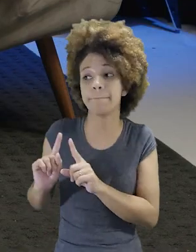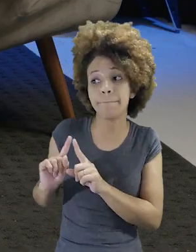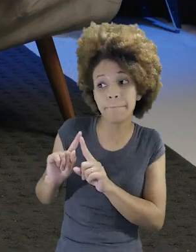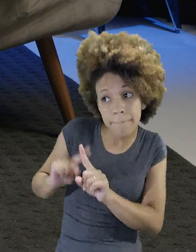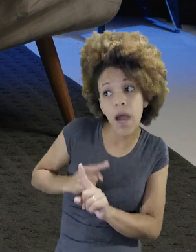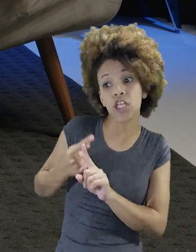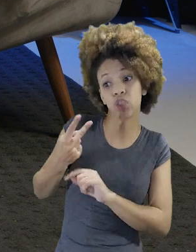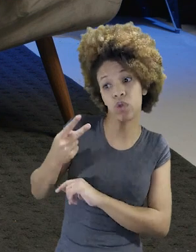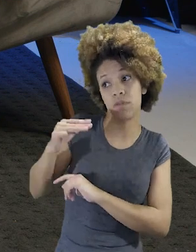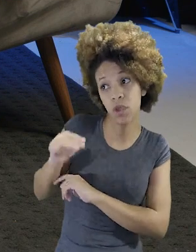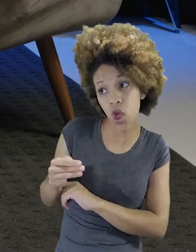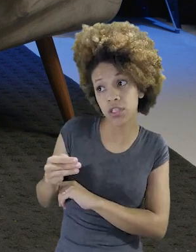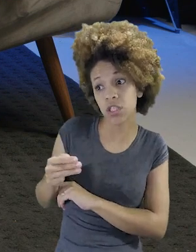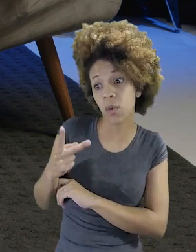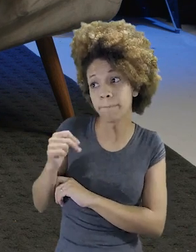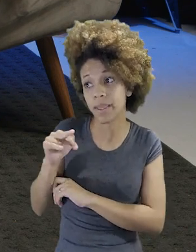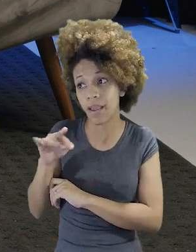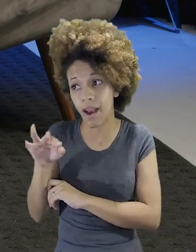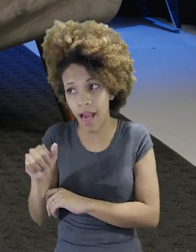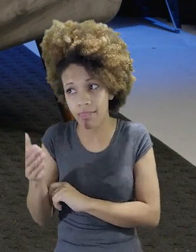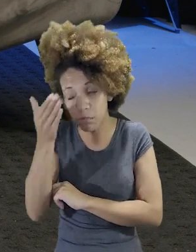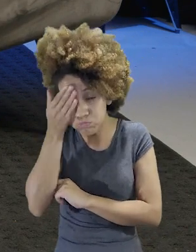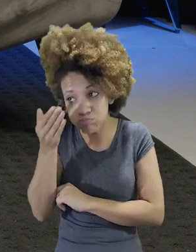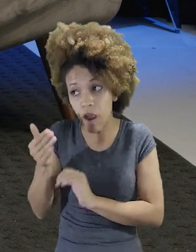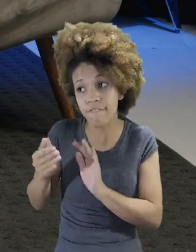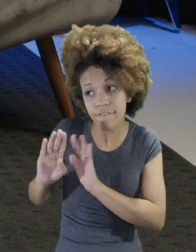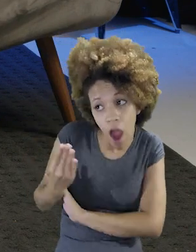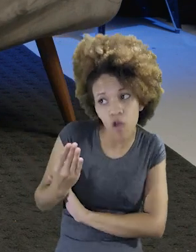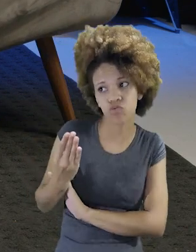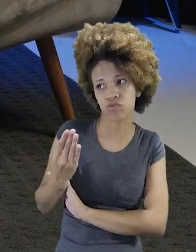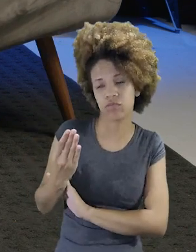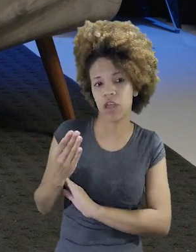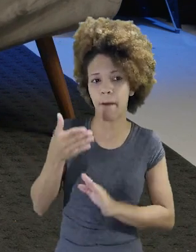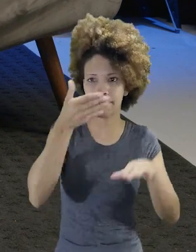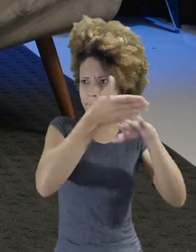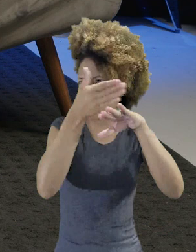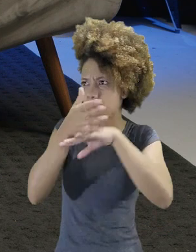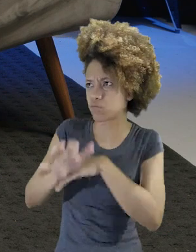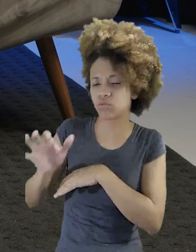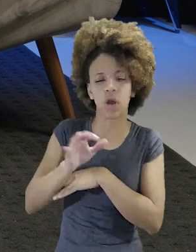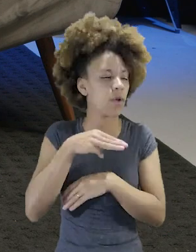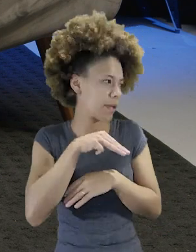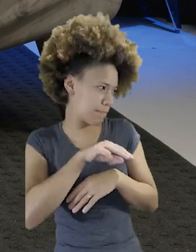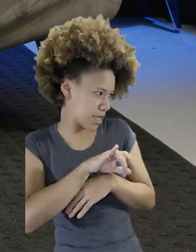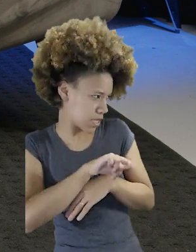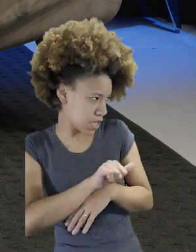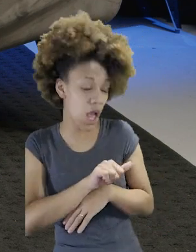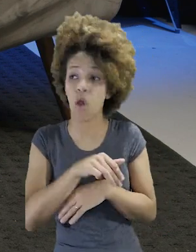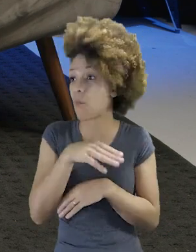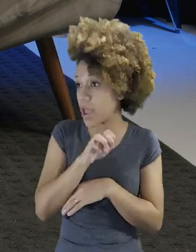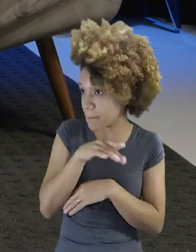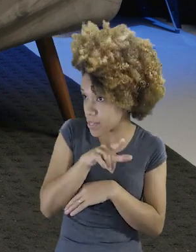povo chegou e muito lugar que talvez ele não tinha problema conhecida